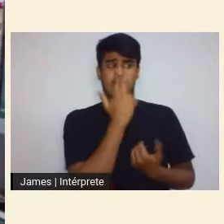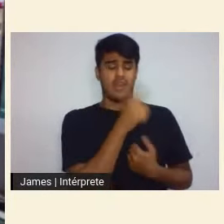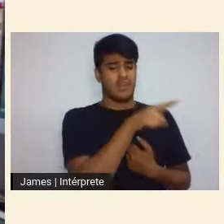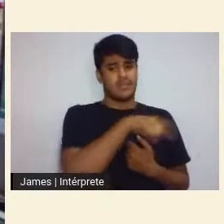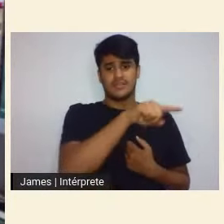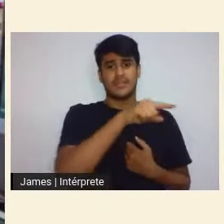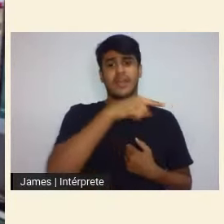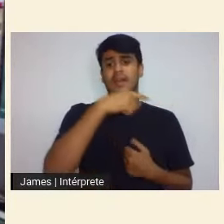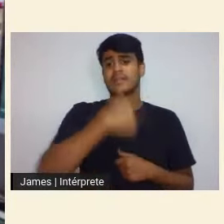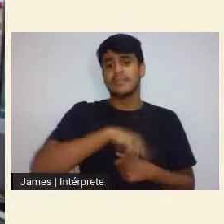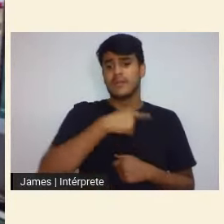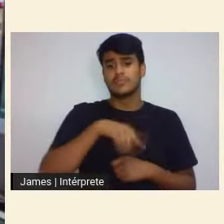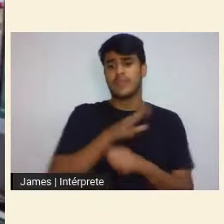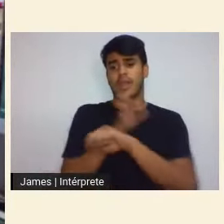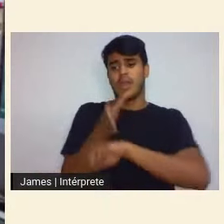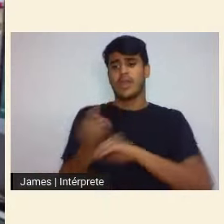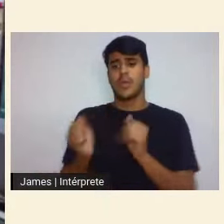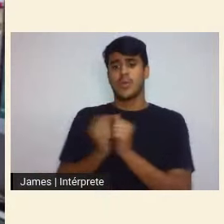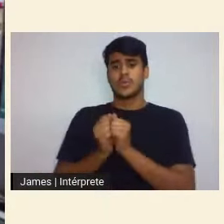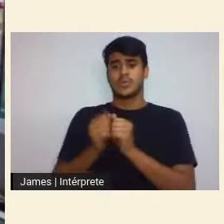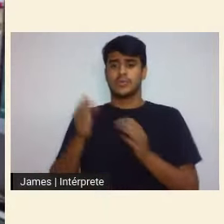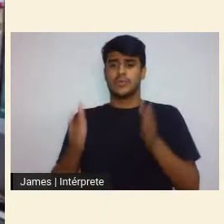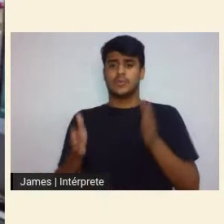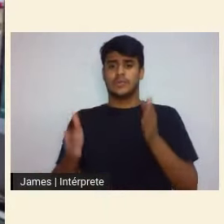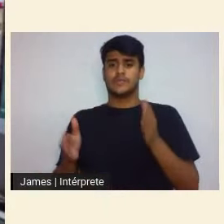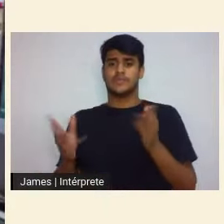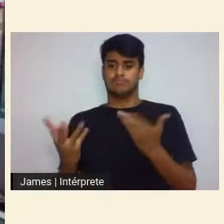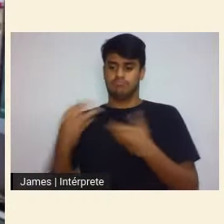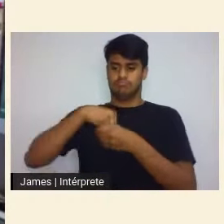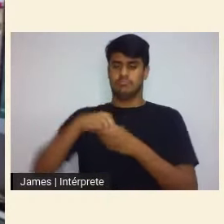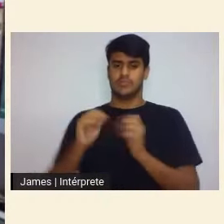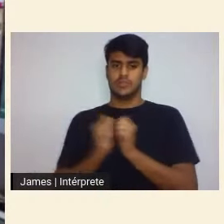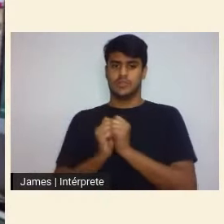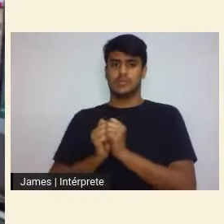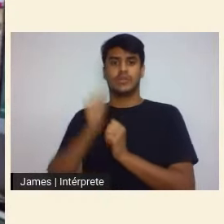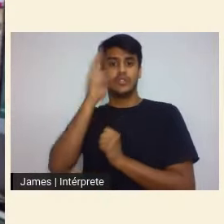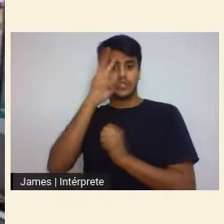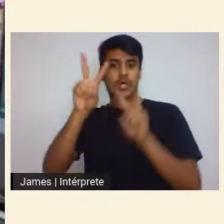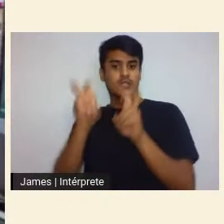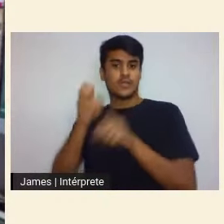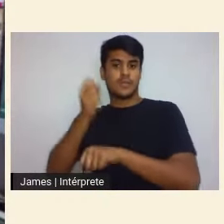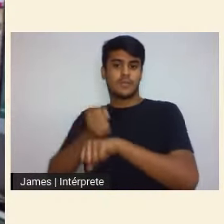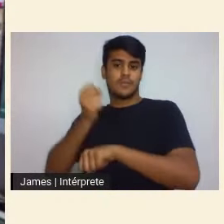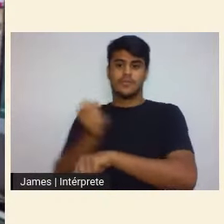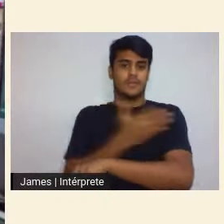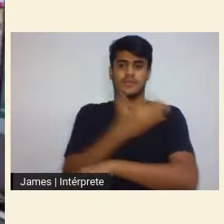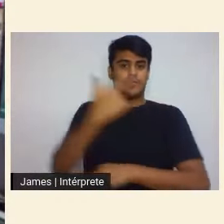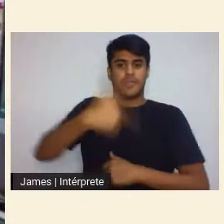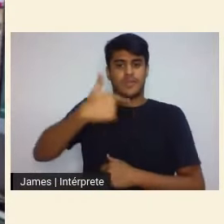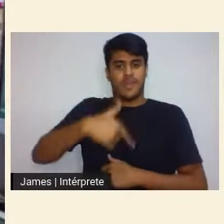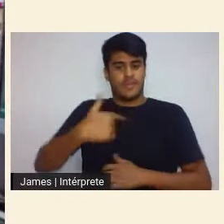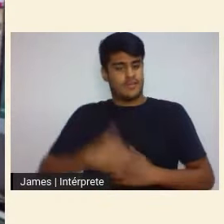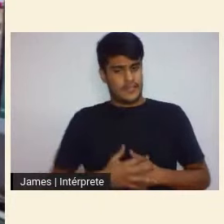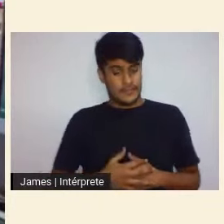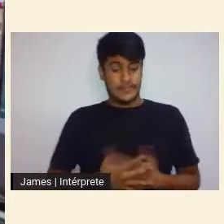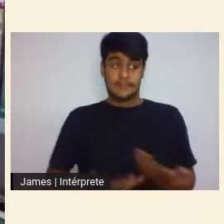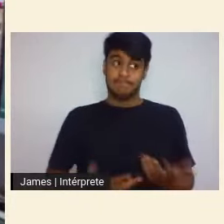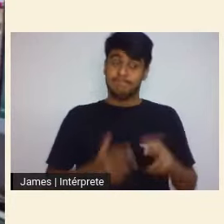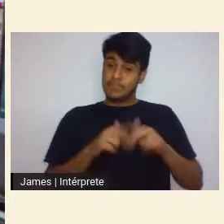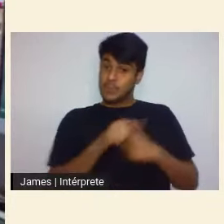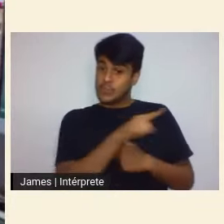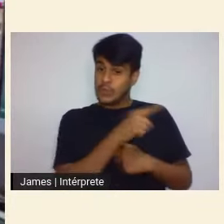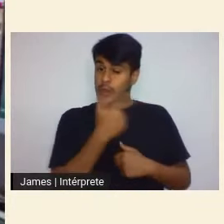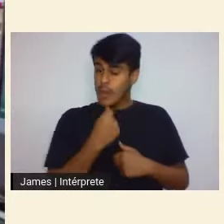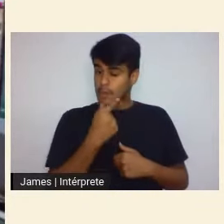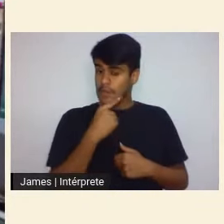parte, né, não era, né, incluído na história do modernismo brasileiro. Né. Quer dizer, ele tenta